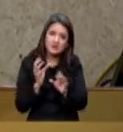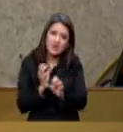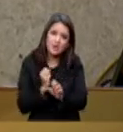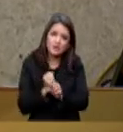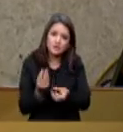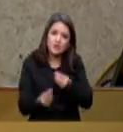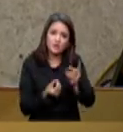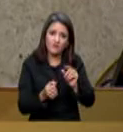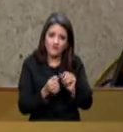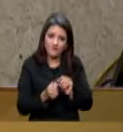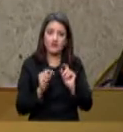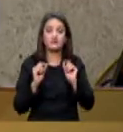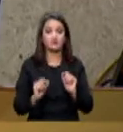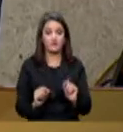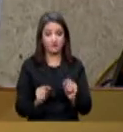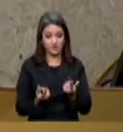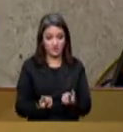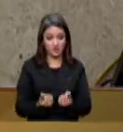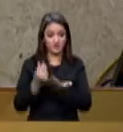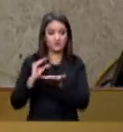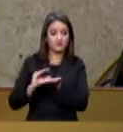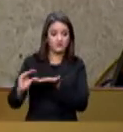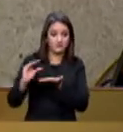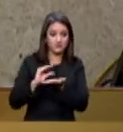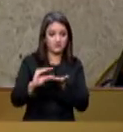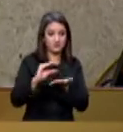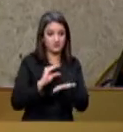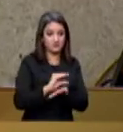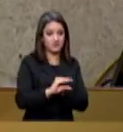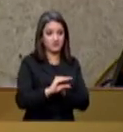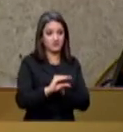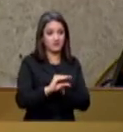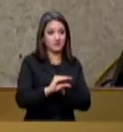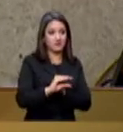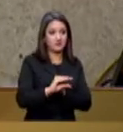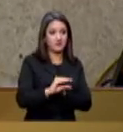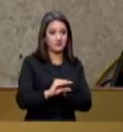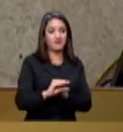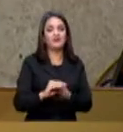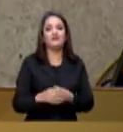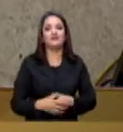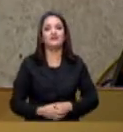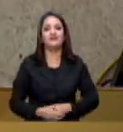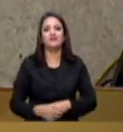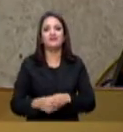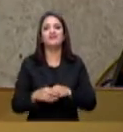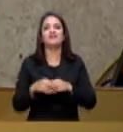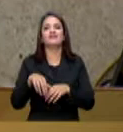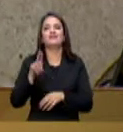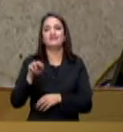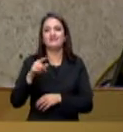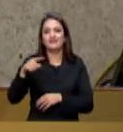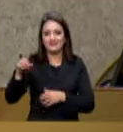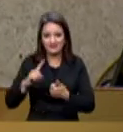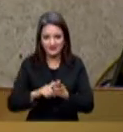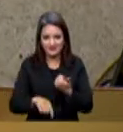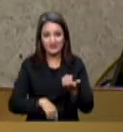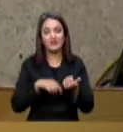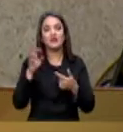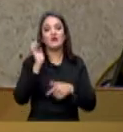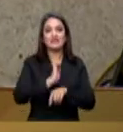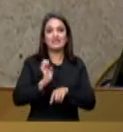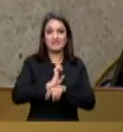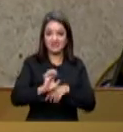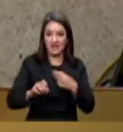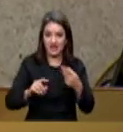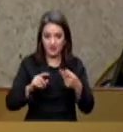que dispõe verbos, a União, os Estados, o Distrito Federal e os